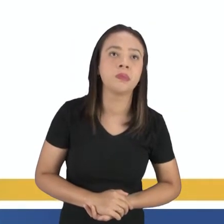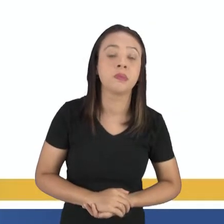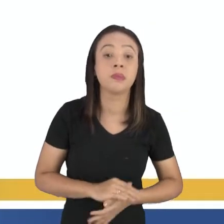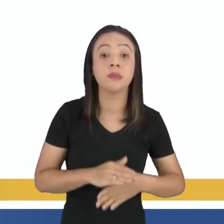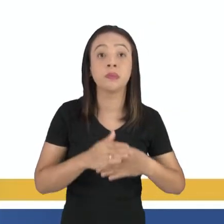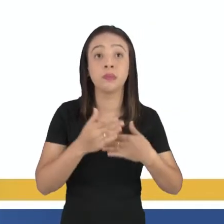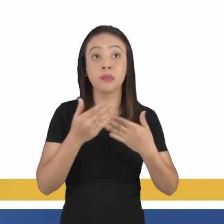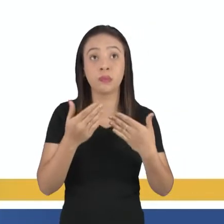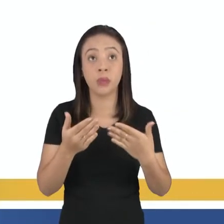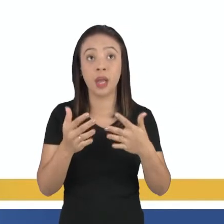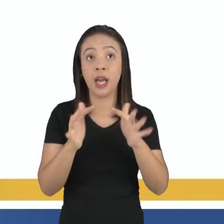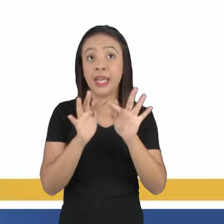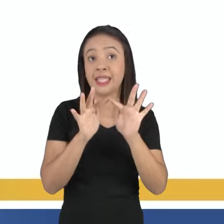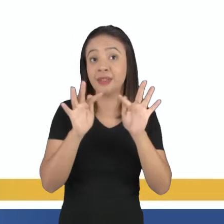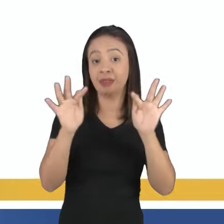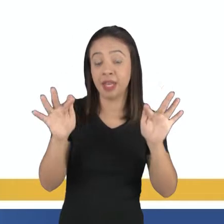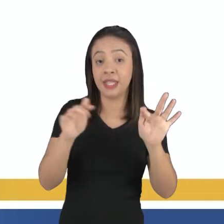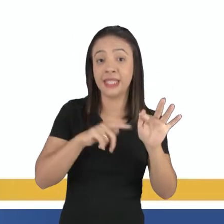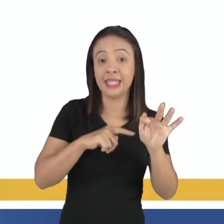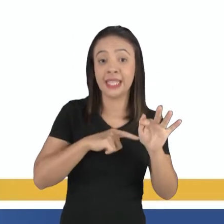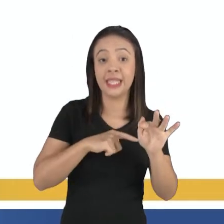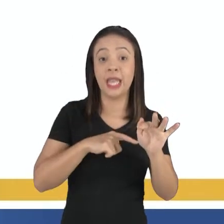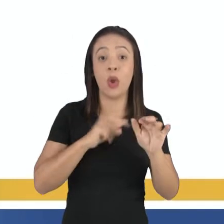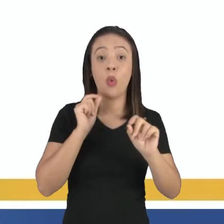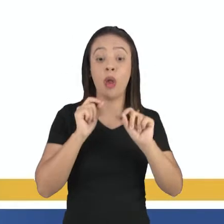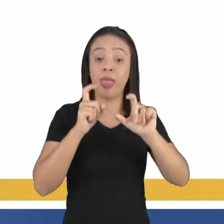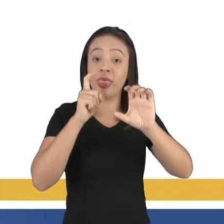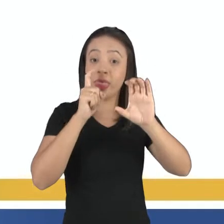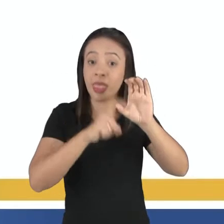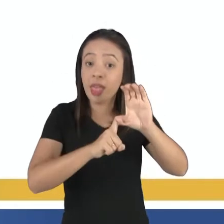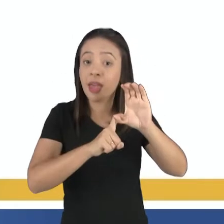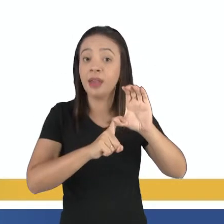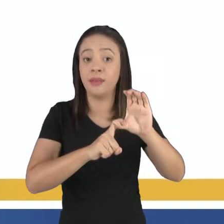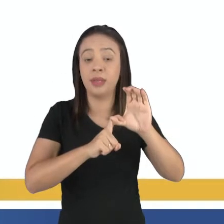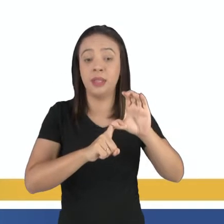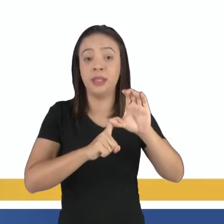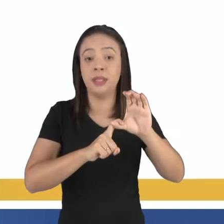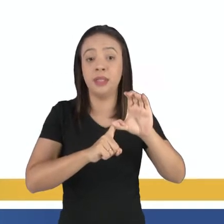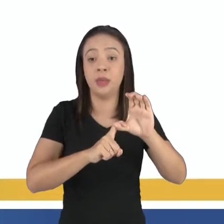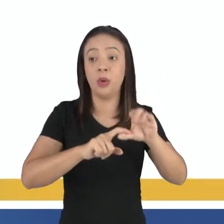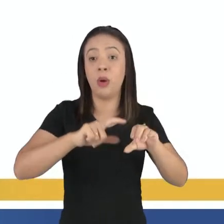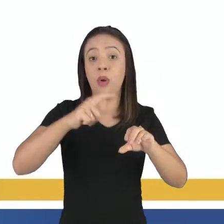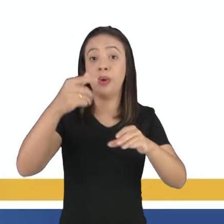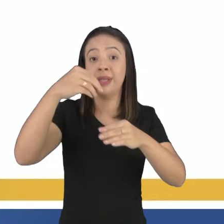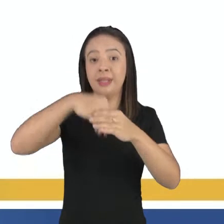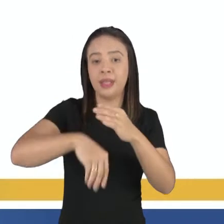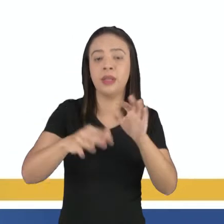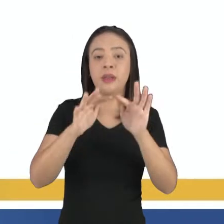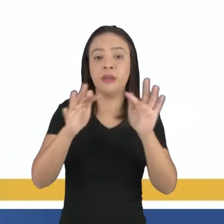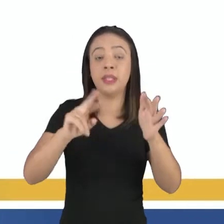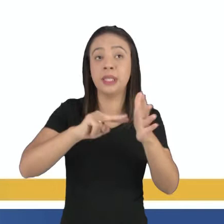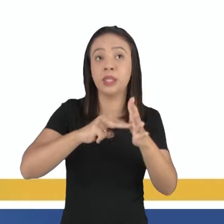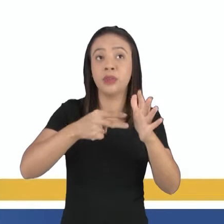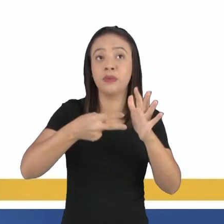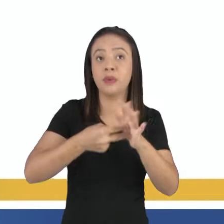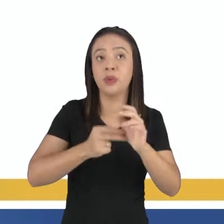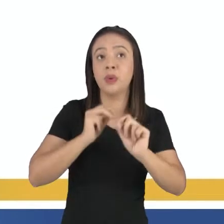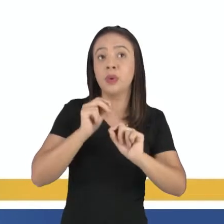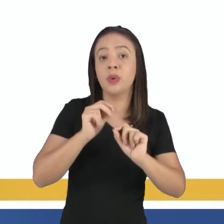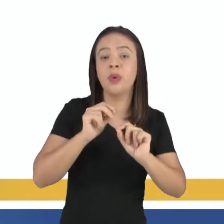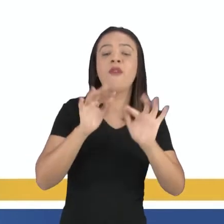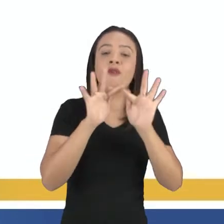Então, assim, as orações que possuem uma relação de dependência com uma outra dentro do período são chamadas de quê?